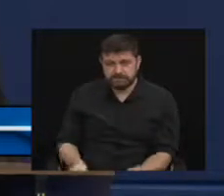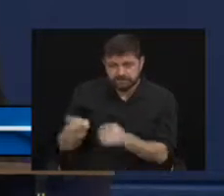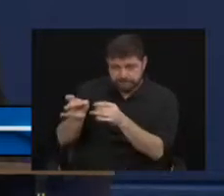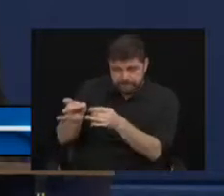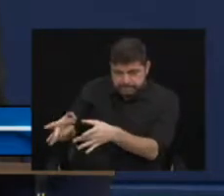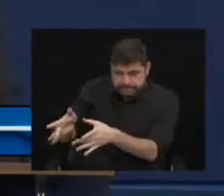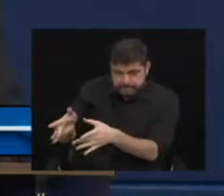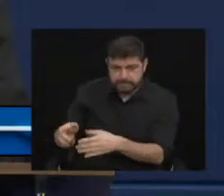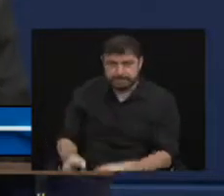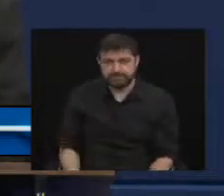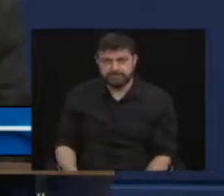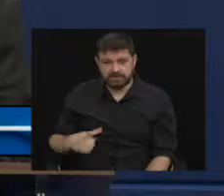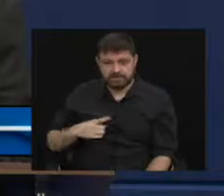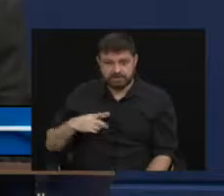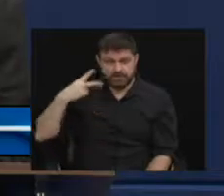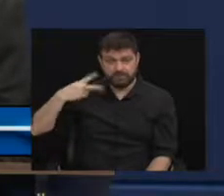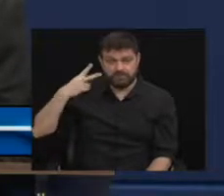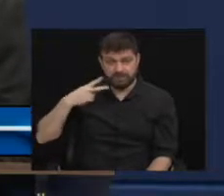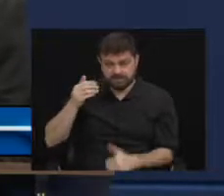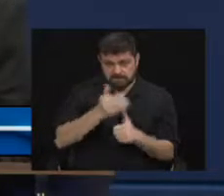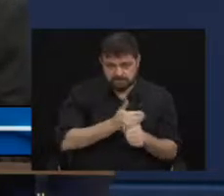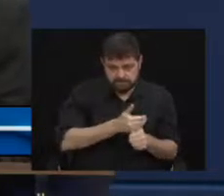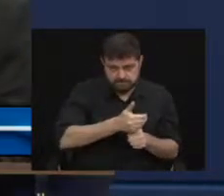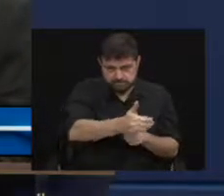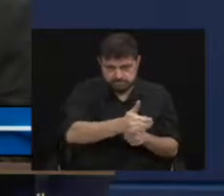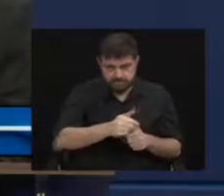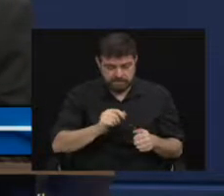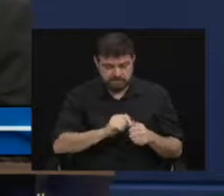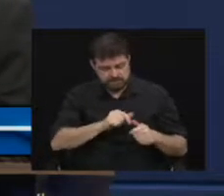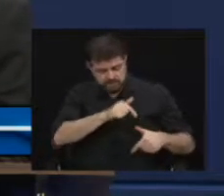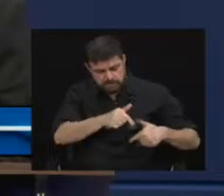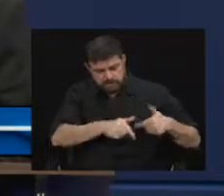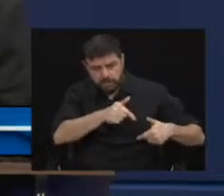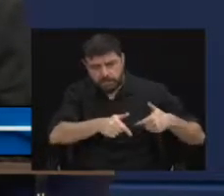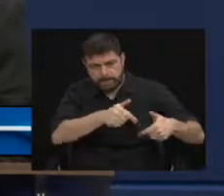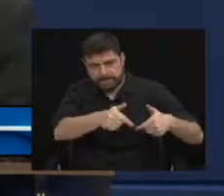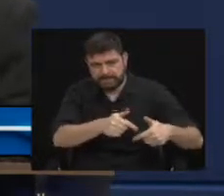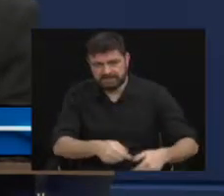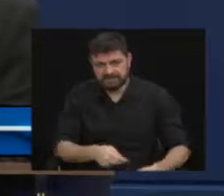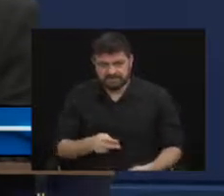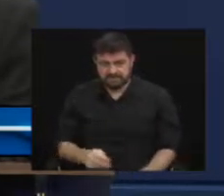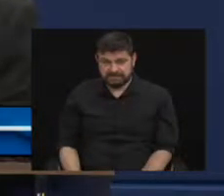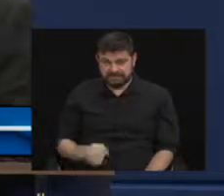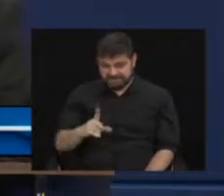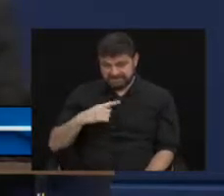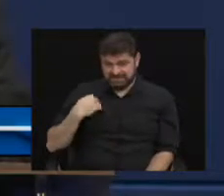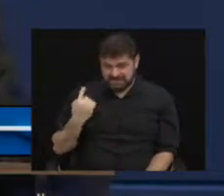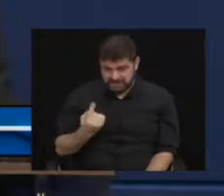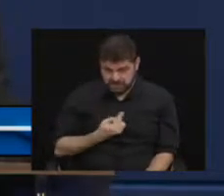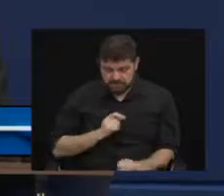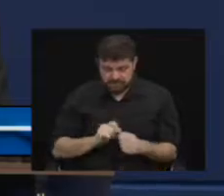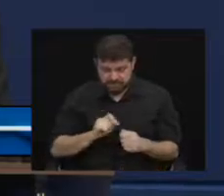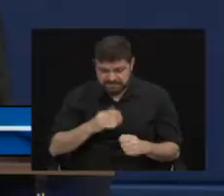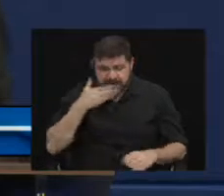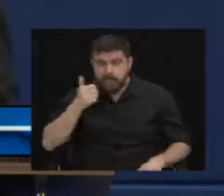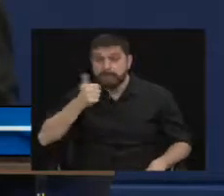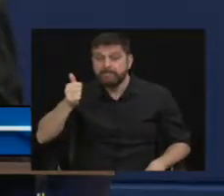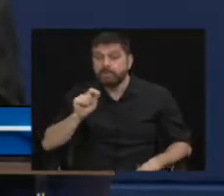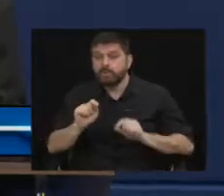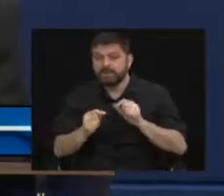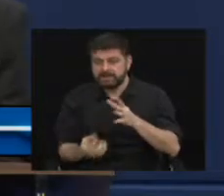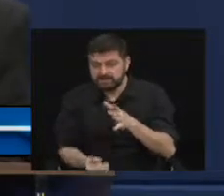comunidade integrada a todos quer uma cidade para frente. E pode ter certeza que esse vereador que sempre está